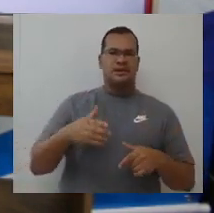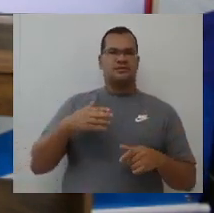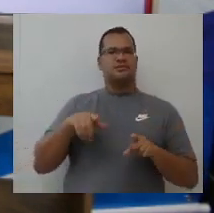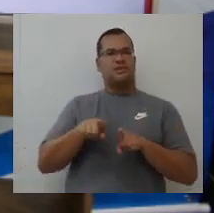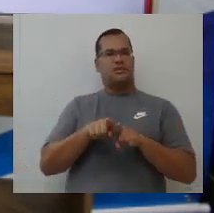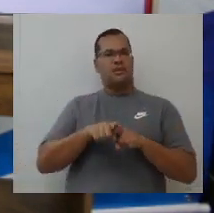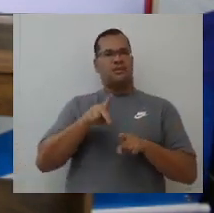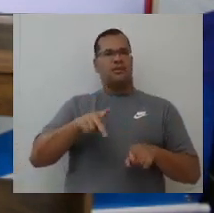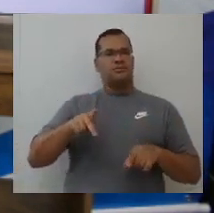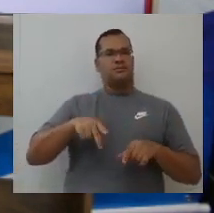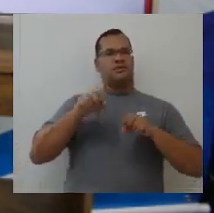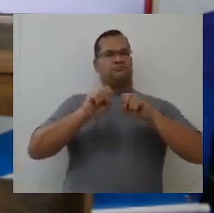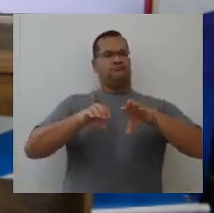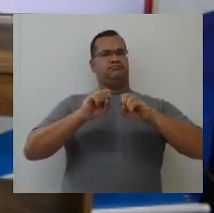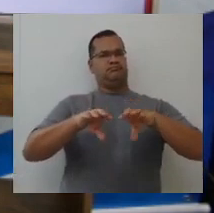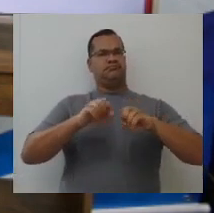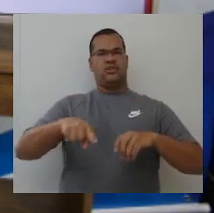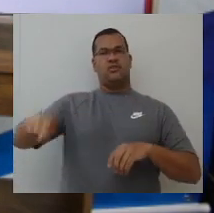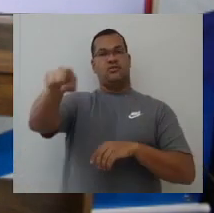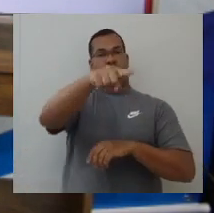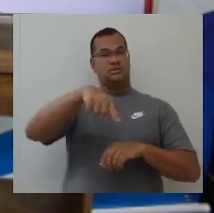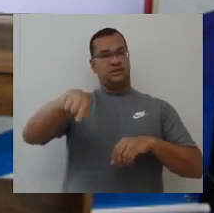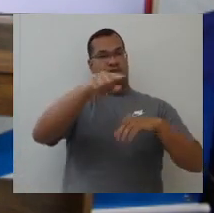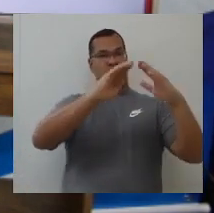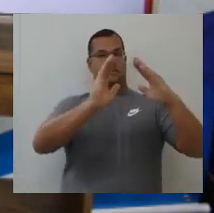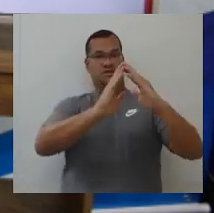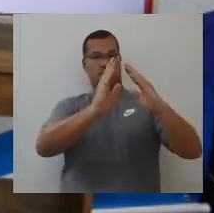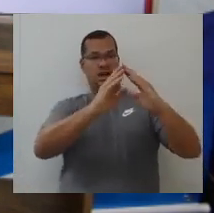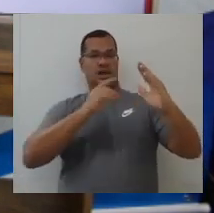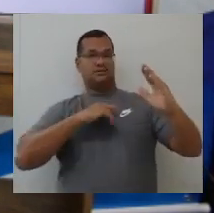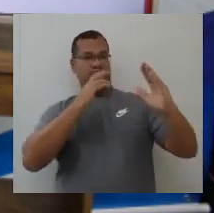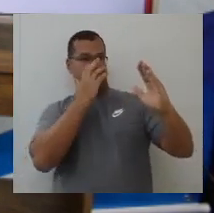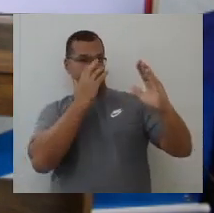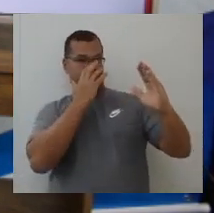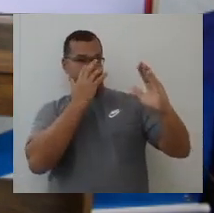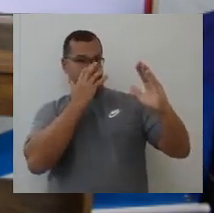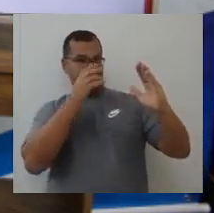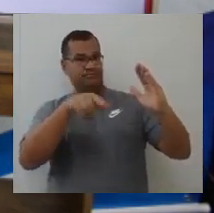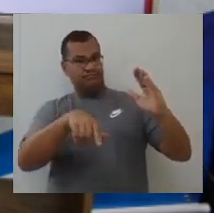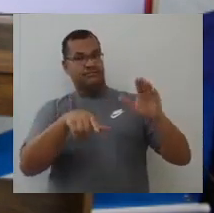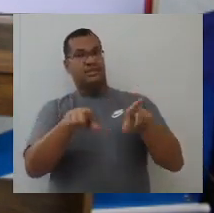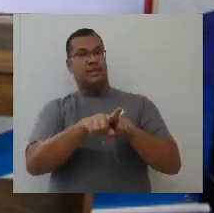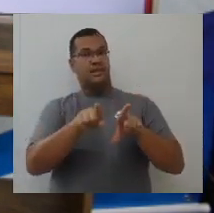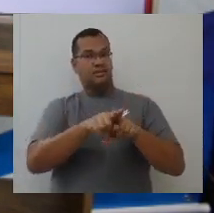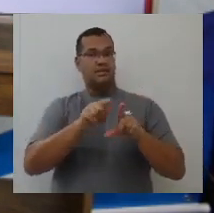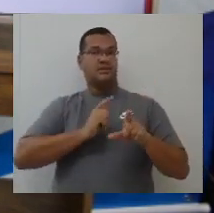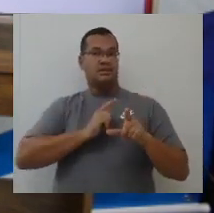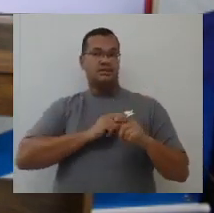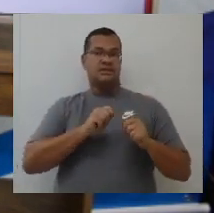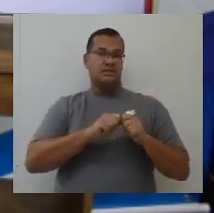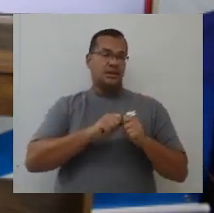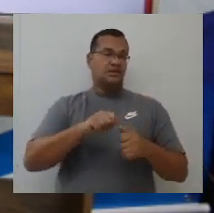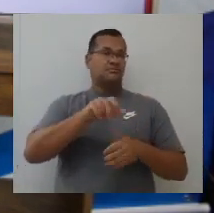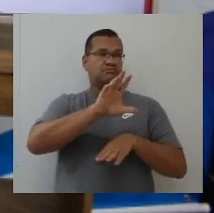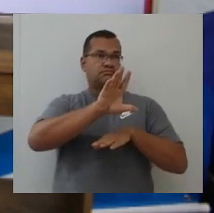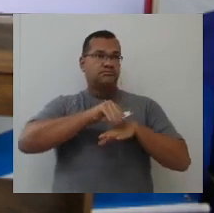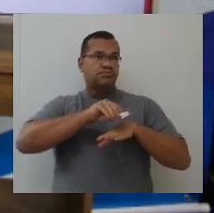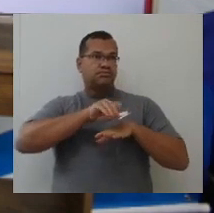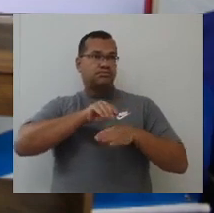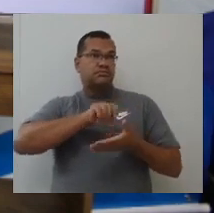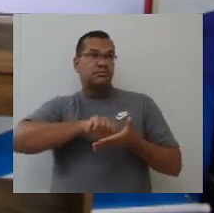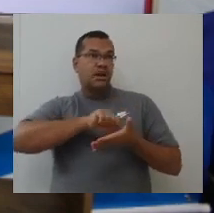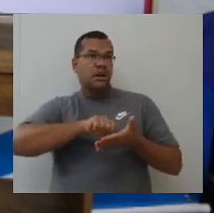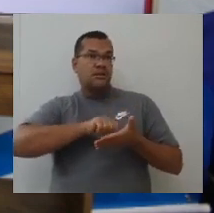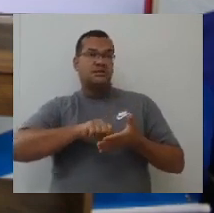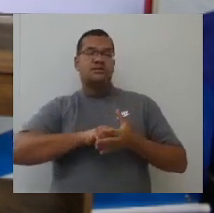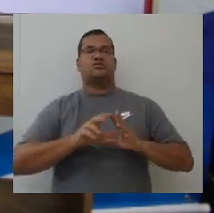estou dando aula, vocês aí na casa de vocês estão assistindo a esta aula de inglês, vocês provavelmente estão fazendo algumas anotações.